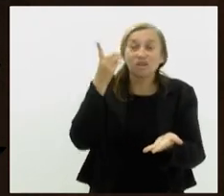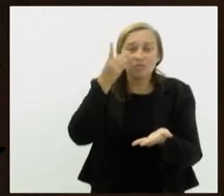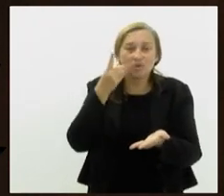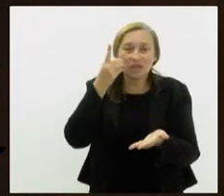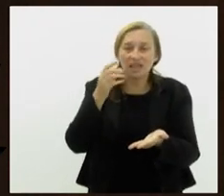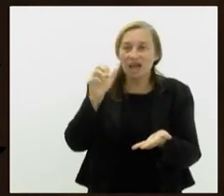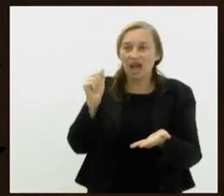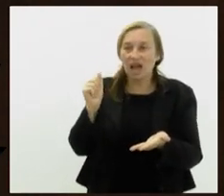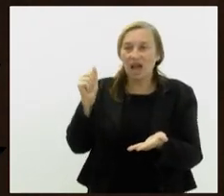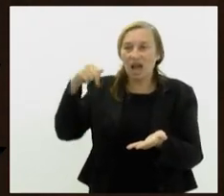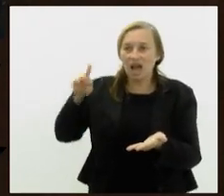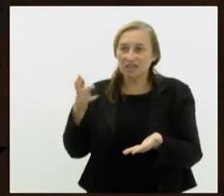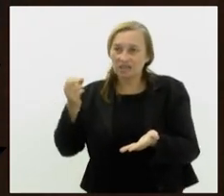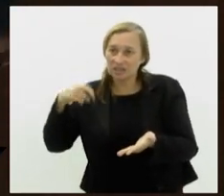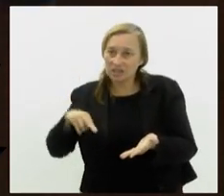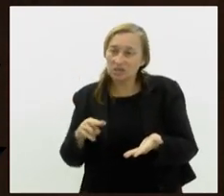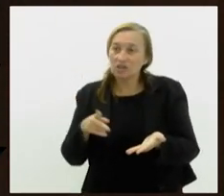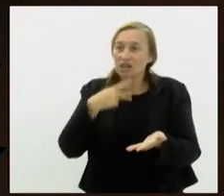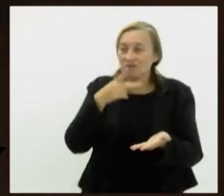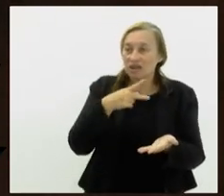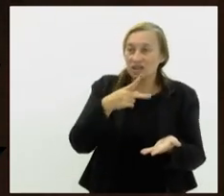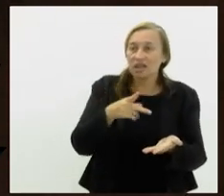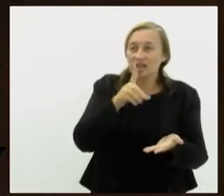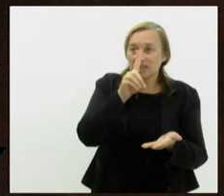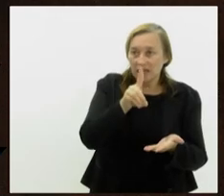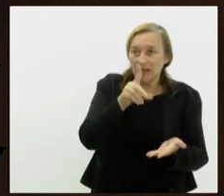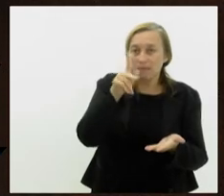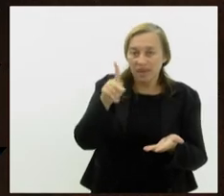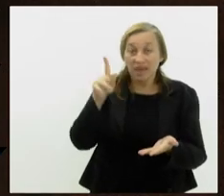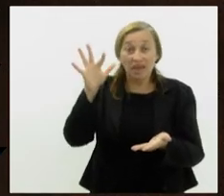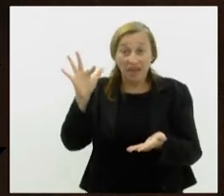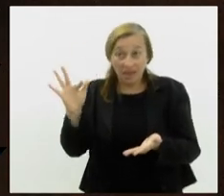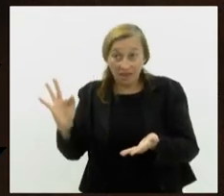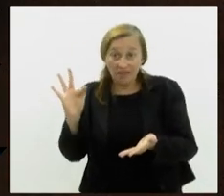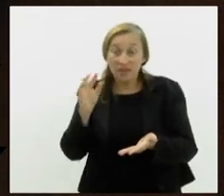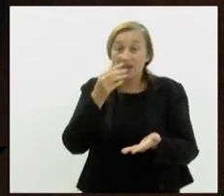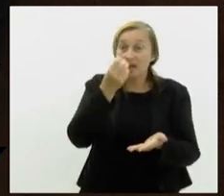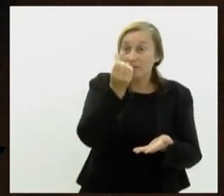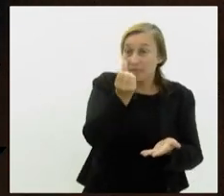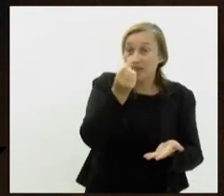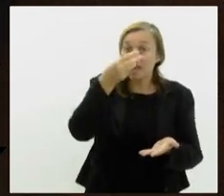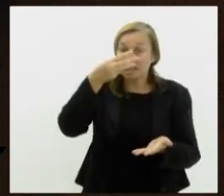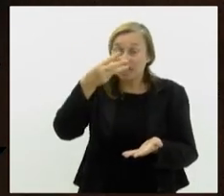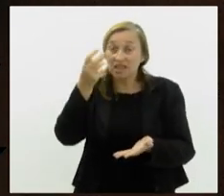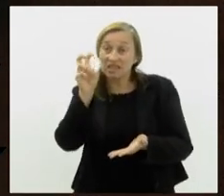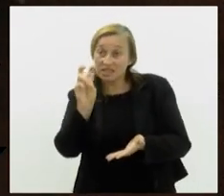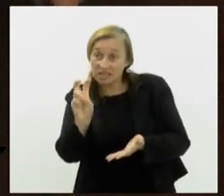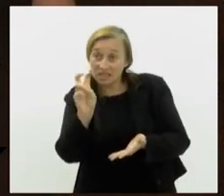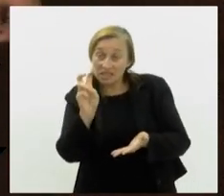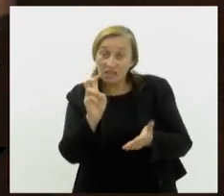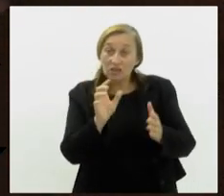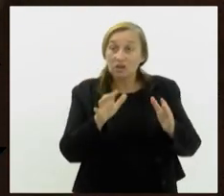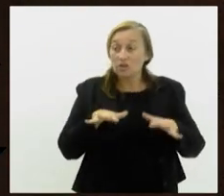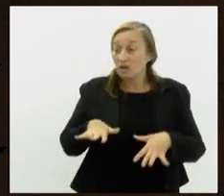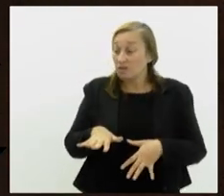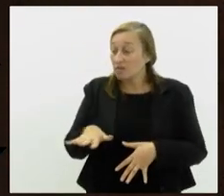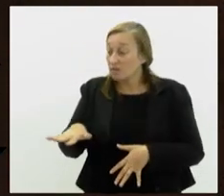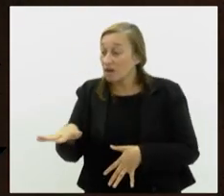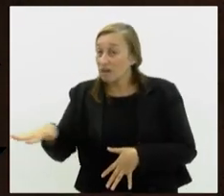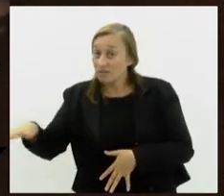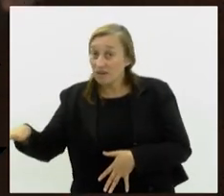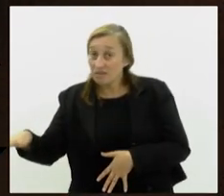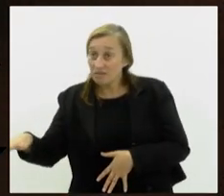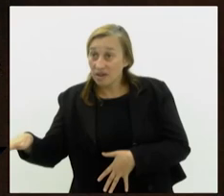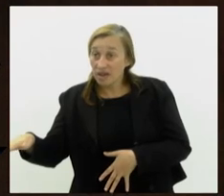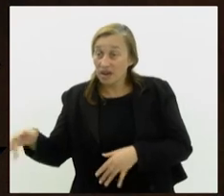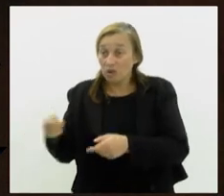está dizendo que a DPF 635 fez com que os territórios dominados por